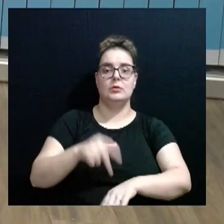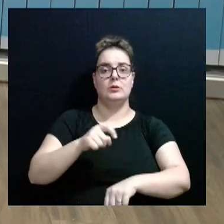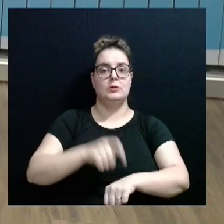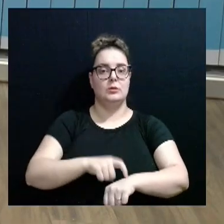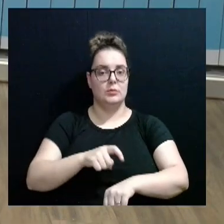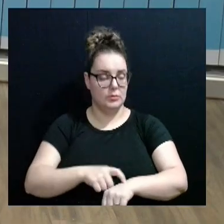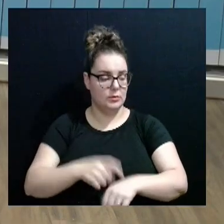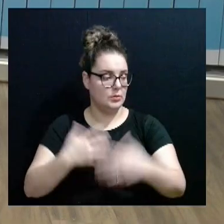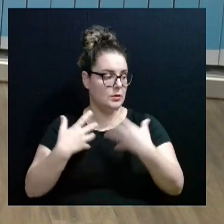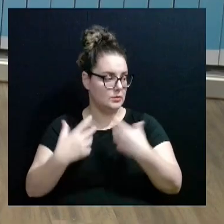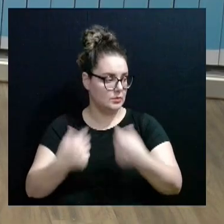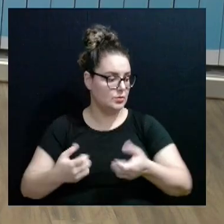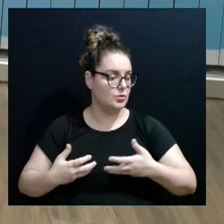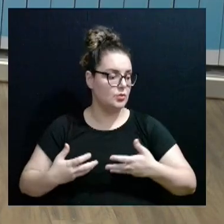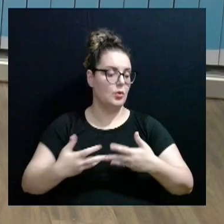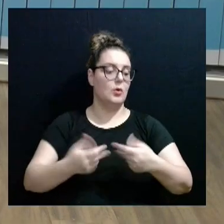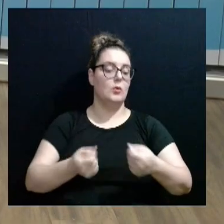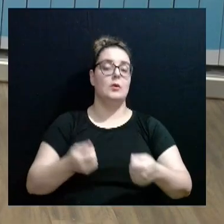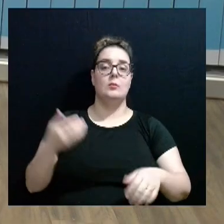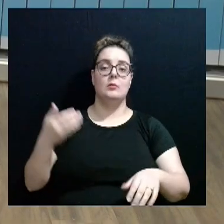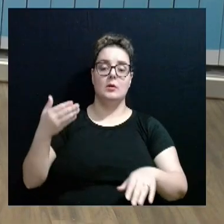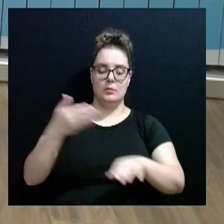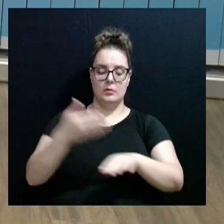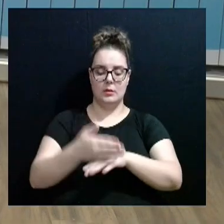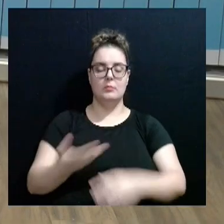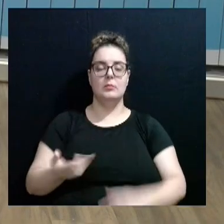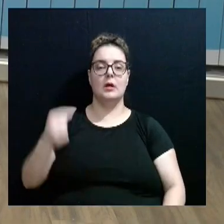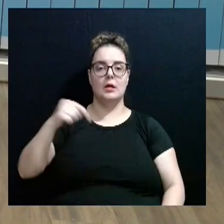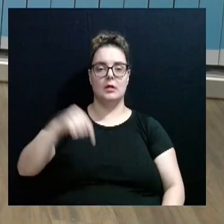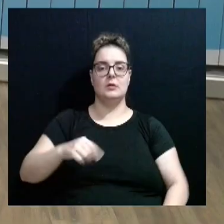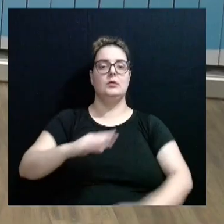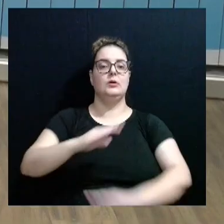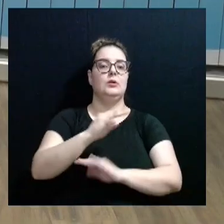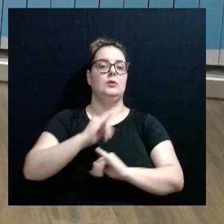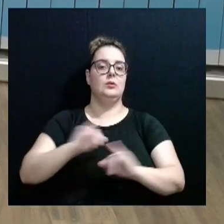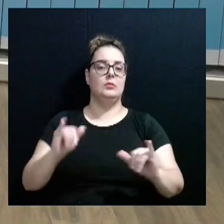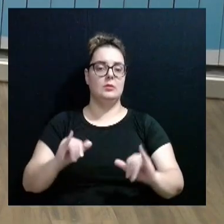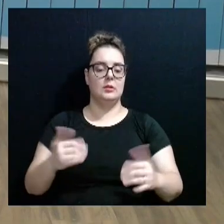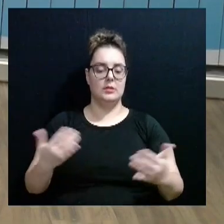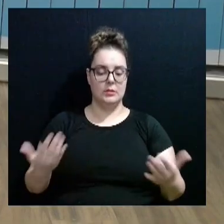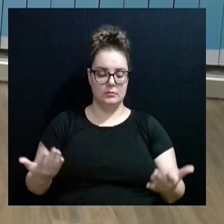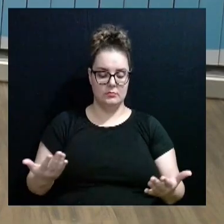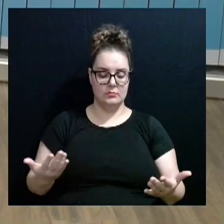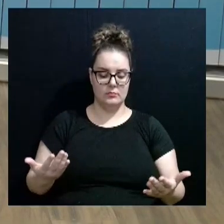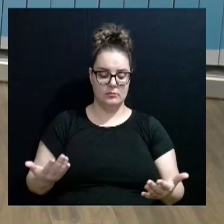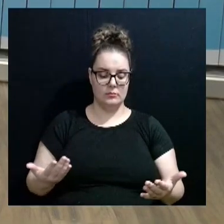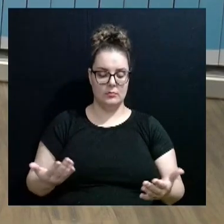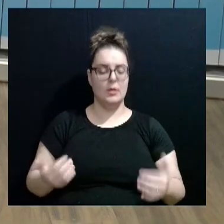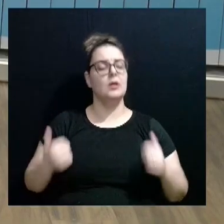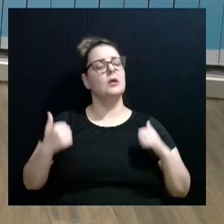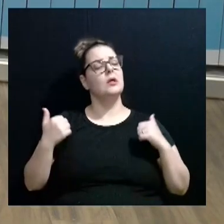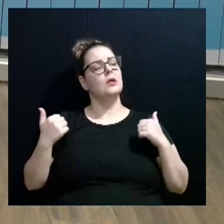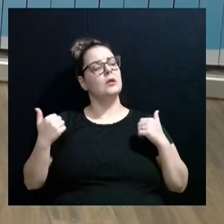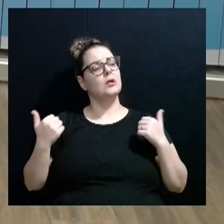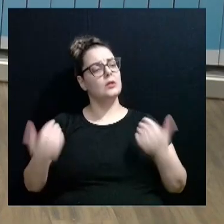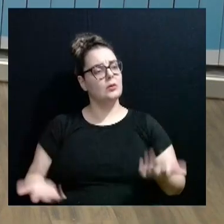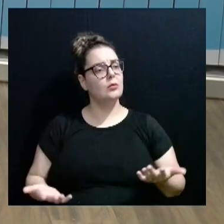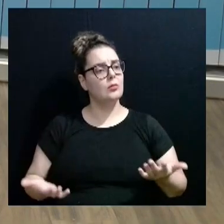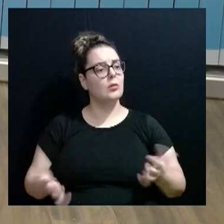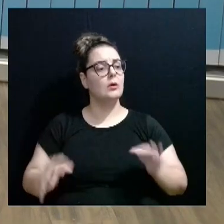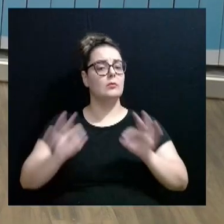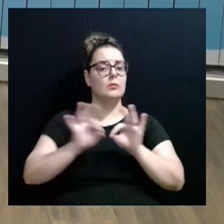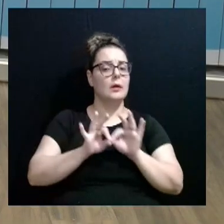aceito o convite para participar aqui do Jornal Câmara Notícia. E qual que é o tamanho deste feito,